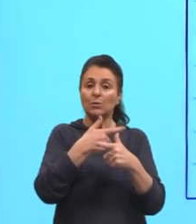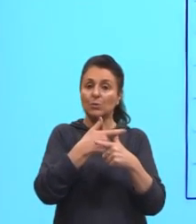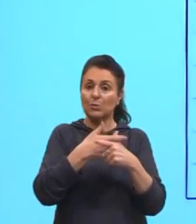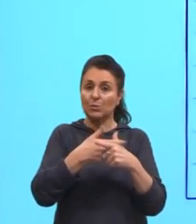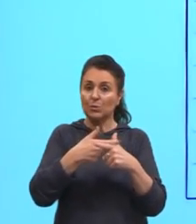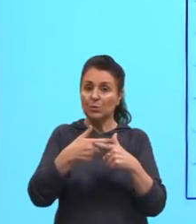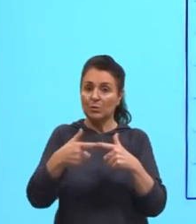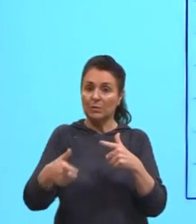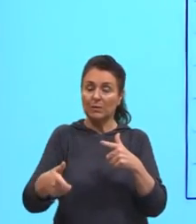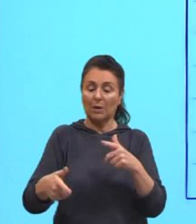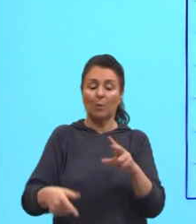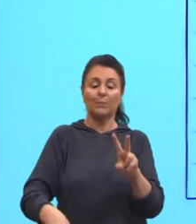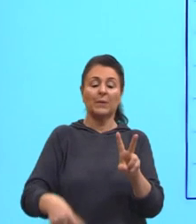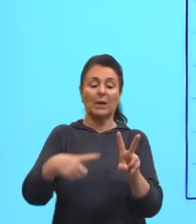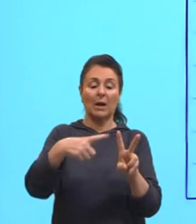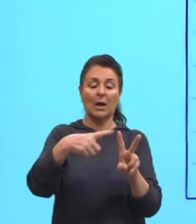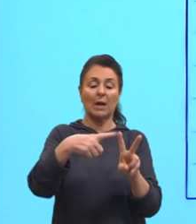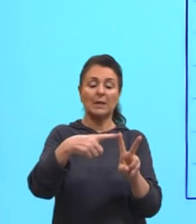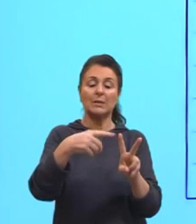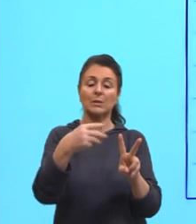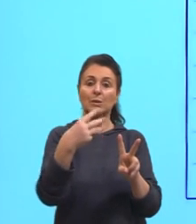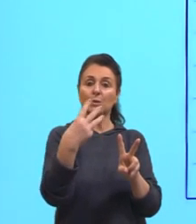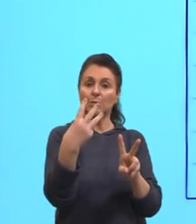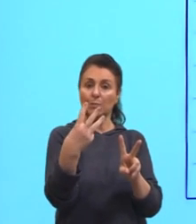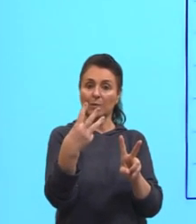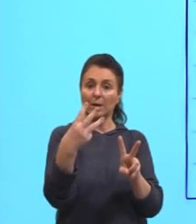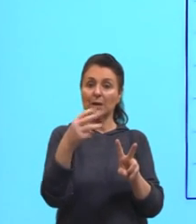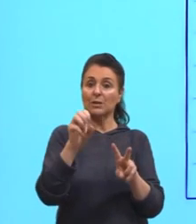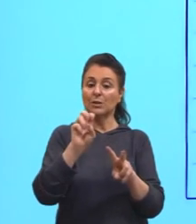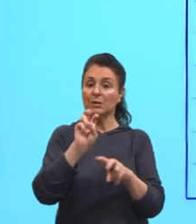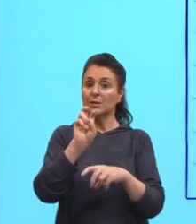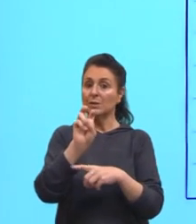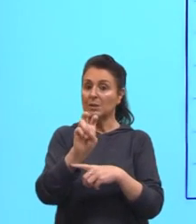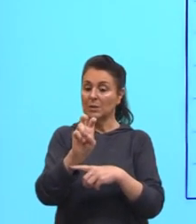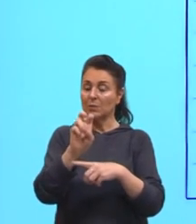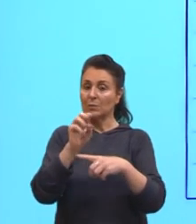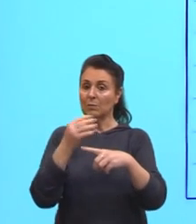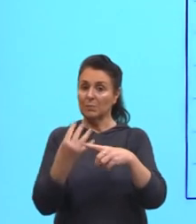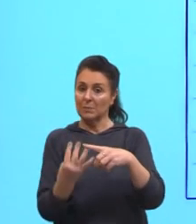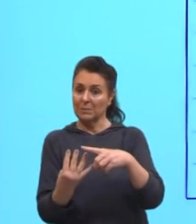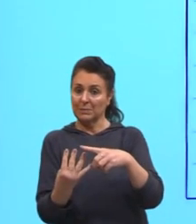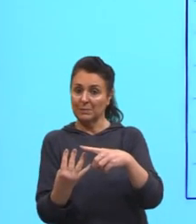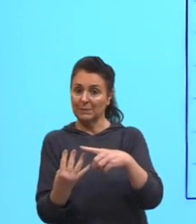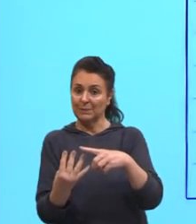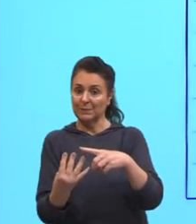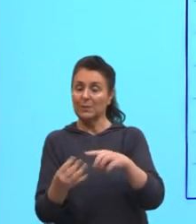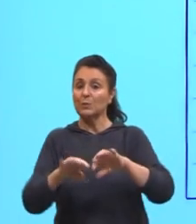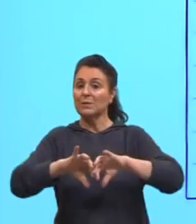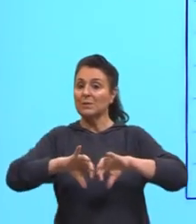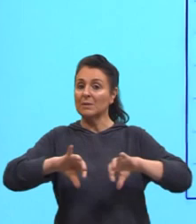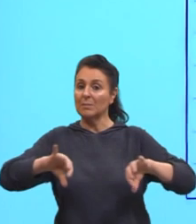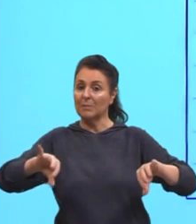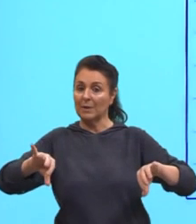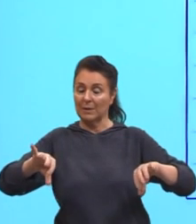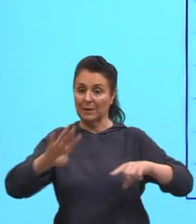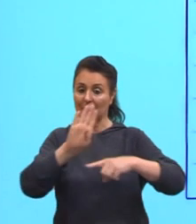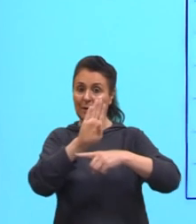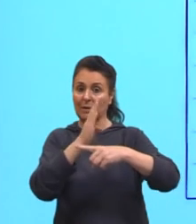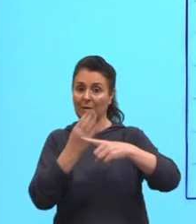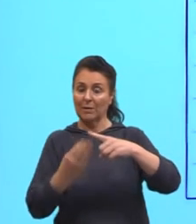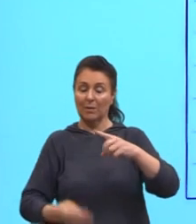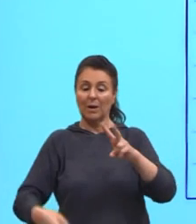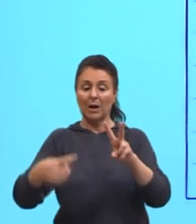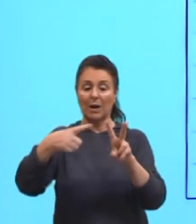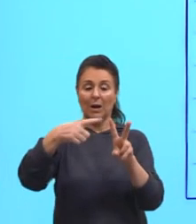raiz cúbica de 5 quartos de novo eu posso separar a fração né raiz